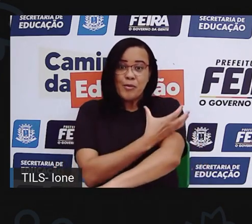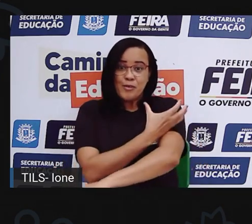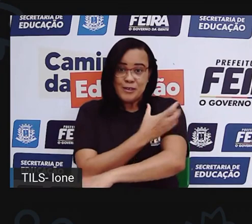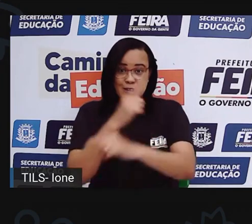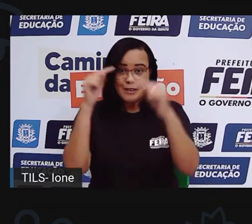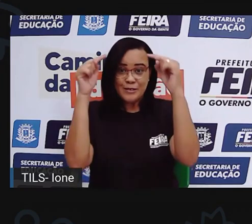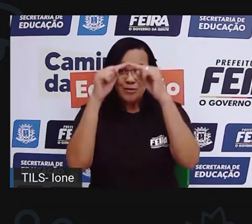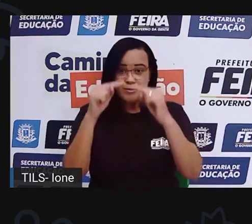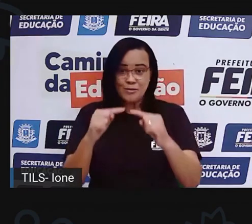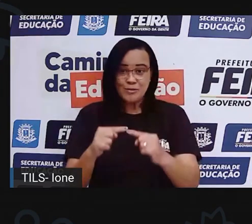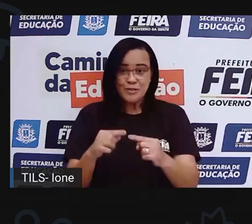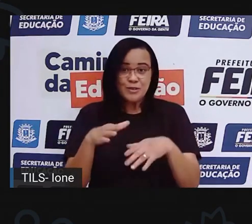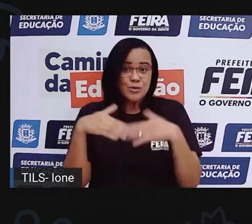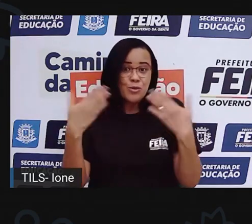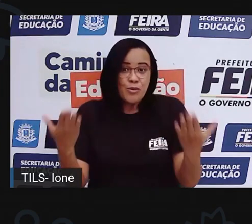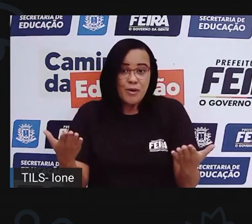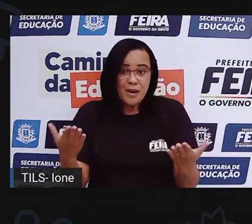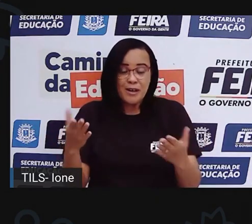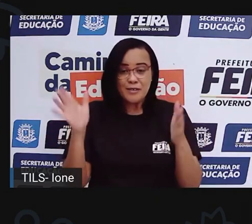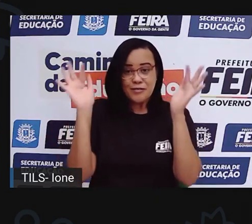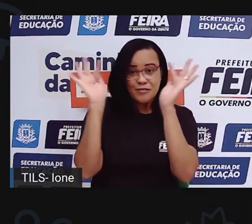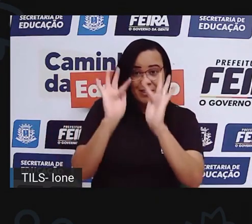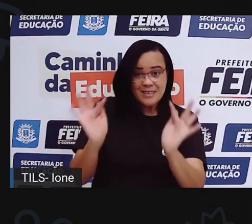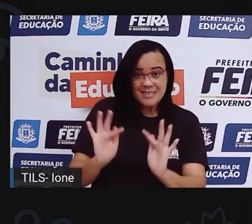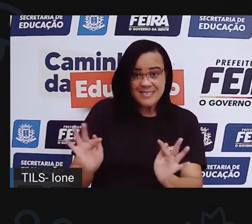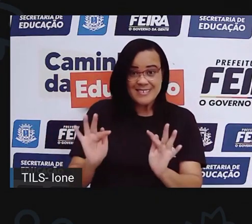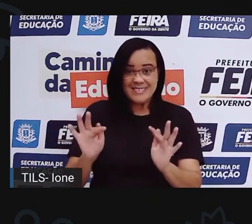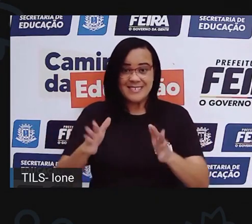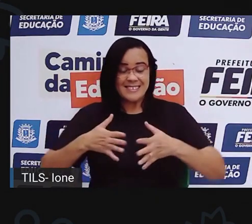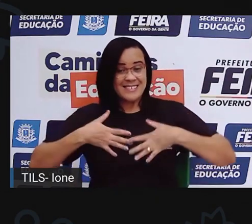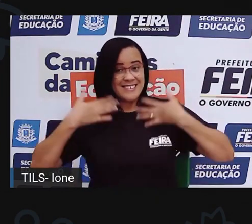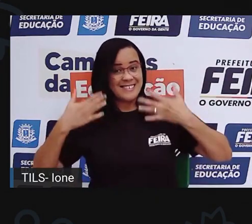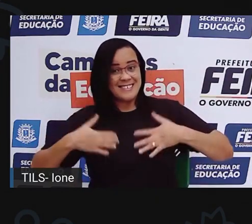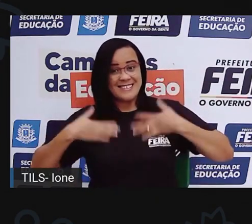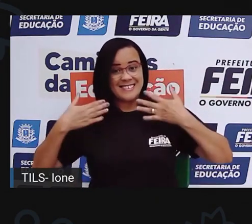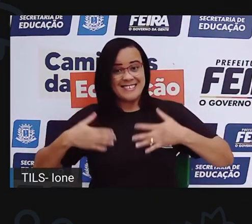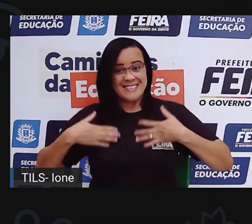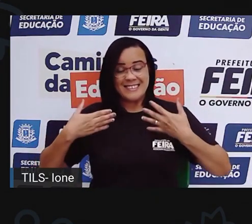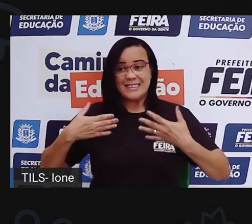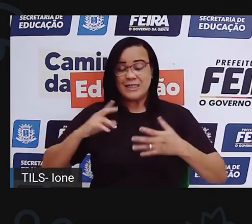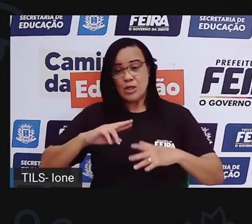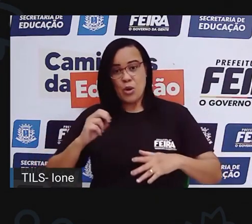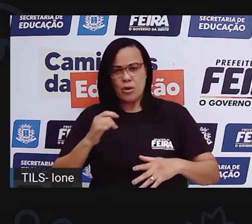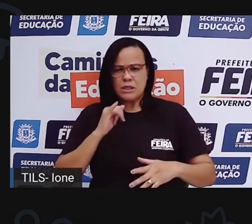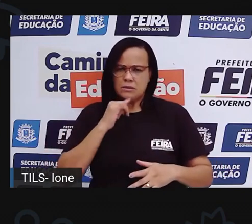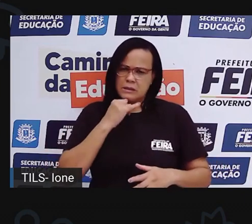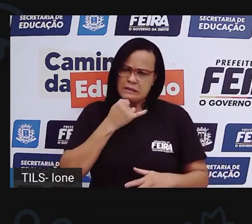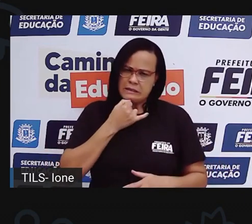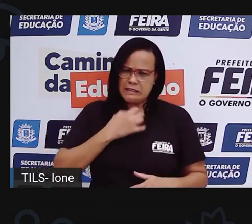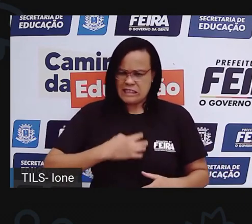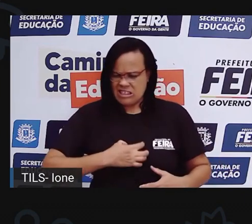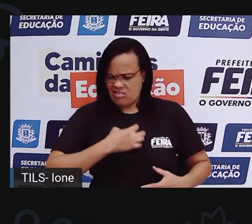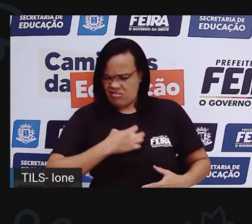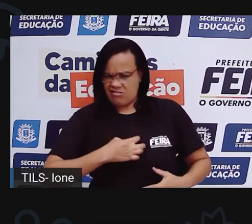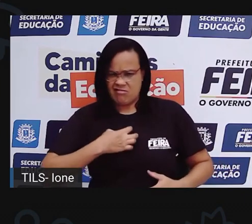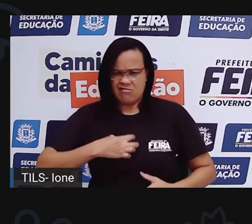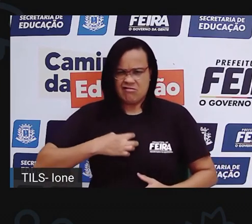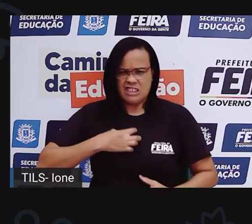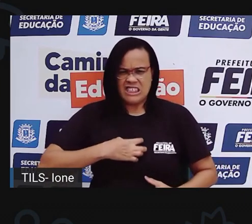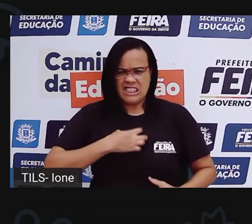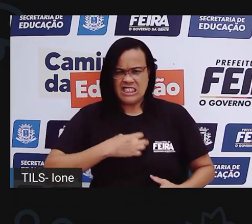momento? Você está feliz, né? Está alegre, está triste, zangado, com raiva,